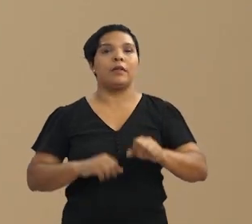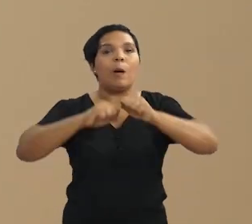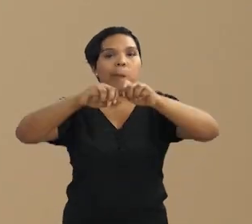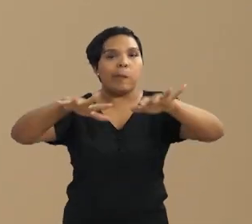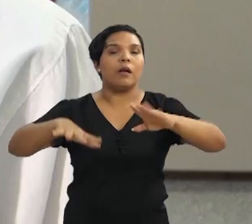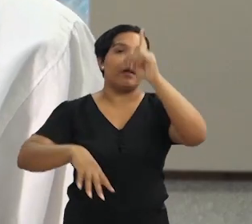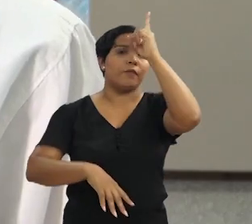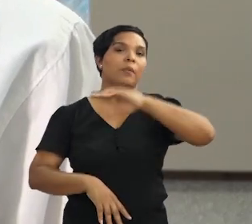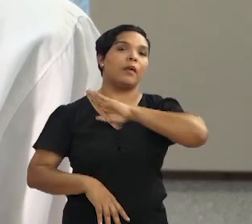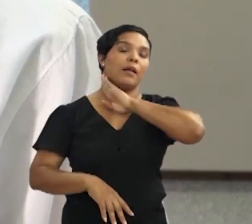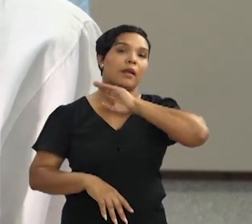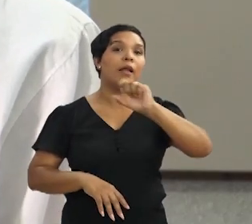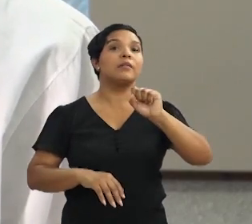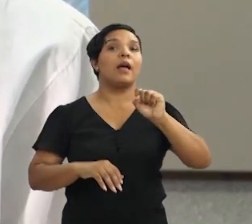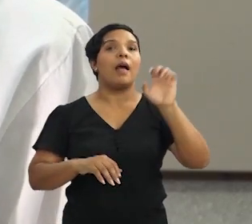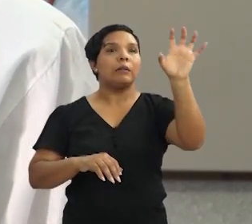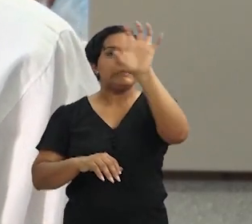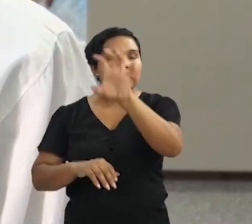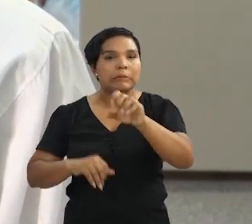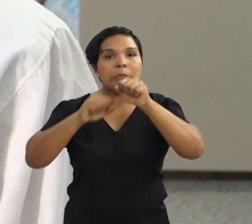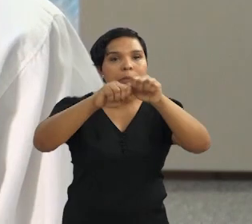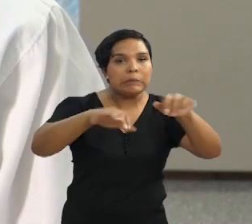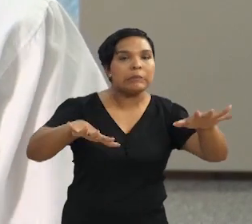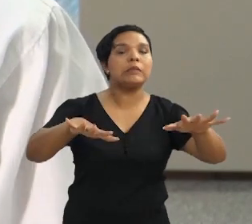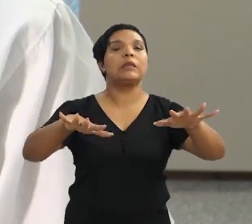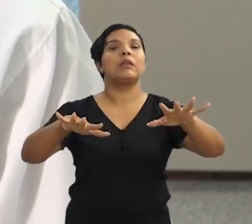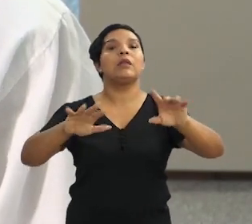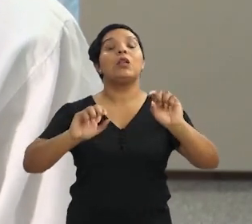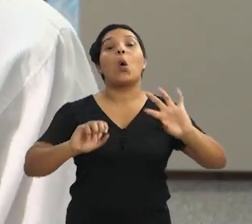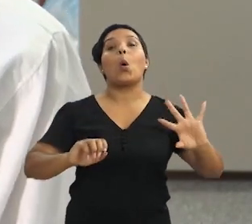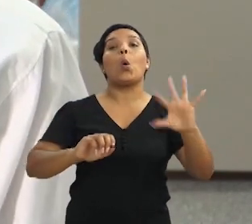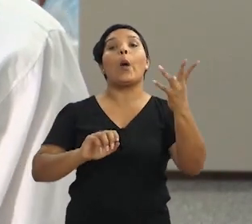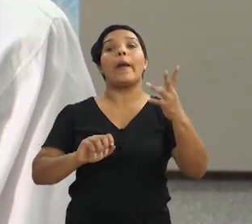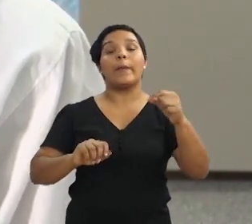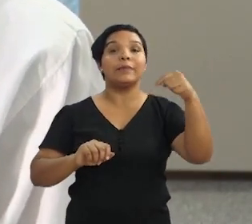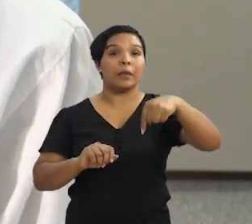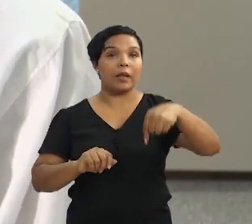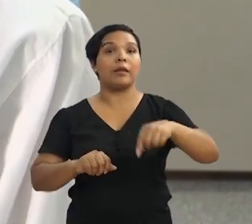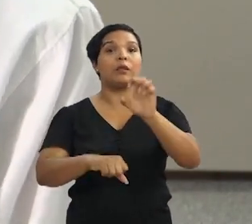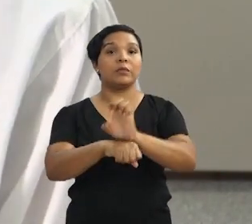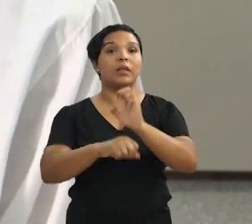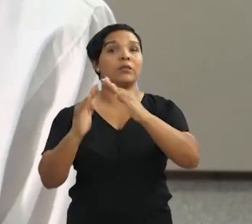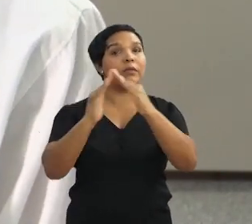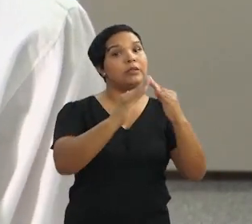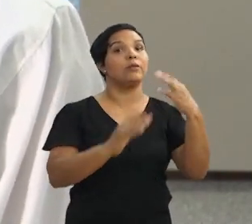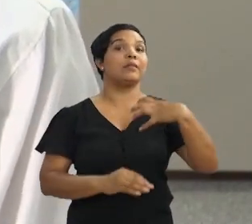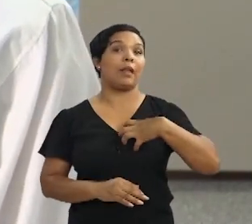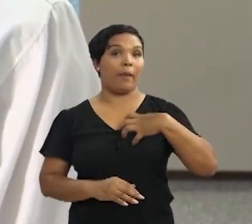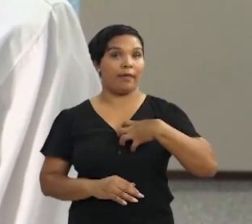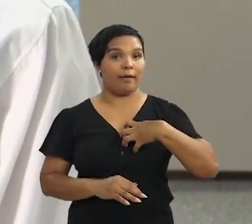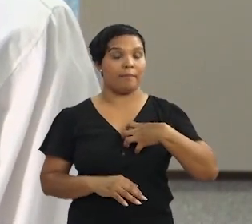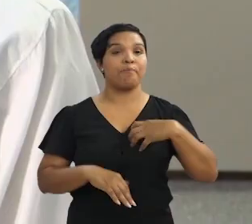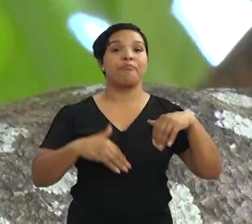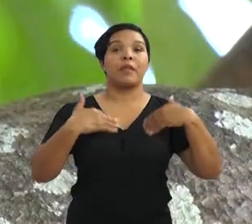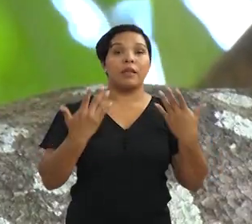febre amarela. Essa epidemia acabou expandindo e ocorreram muitos casos aqui no nosso estado vizinho